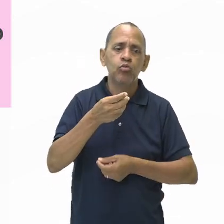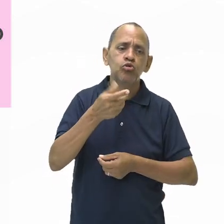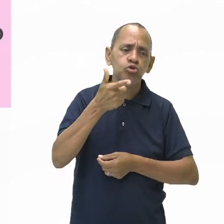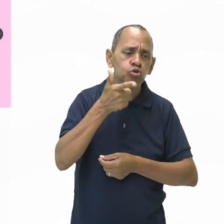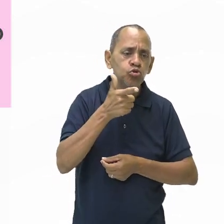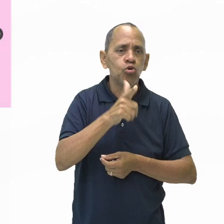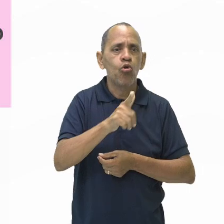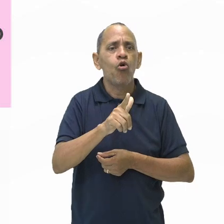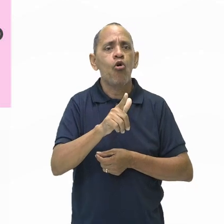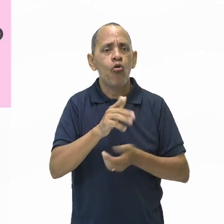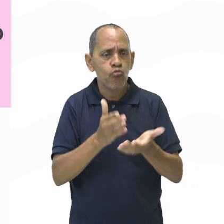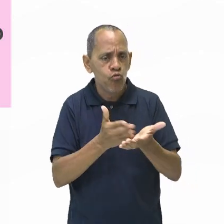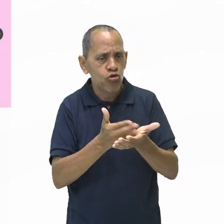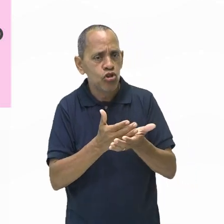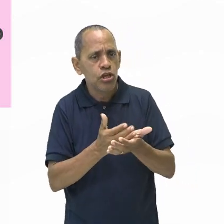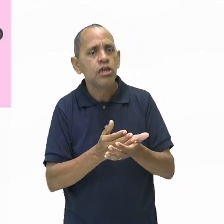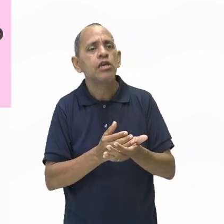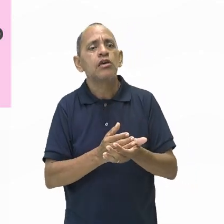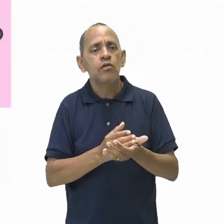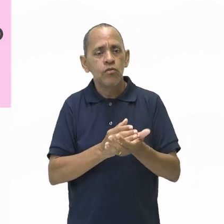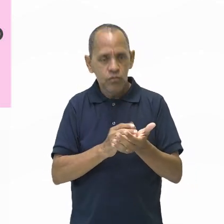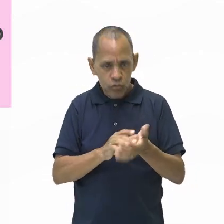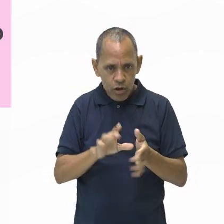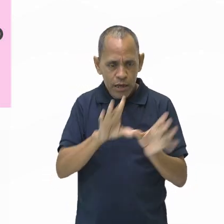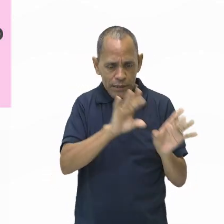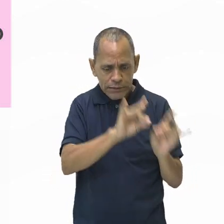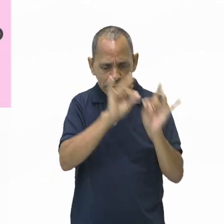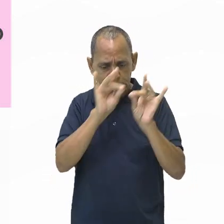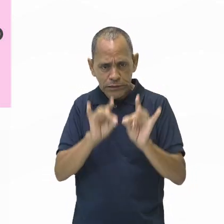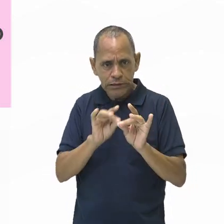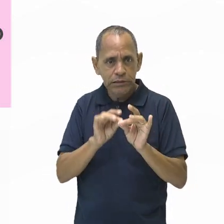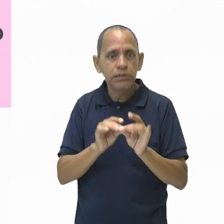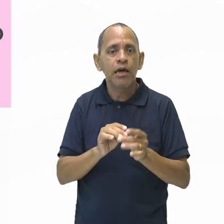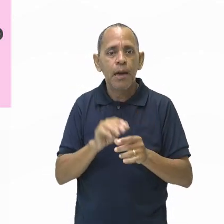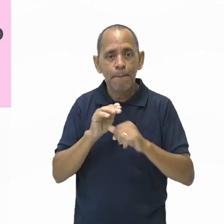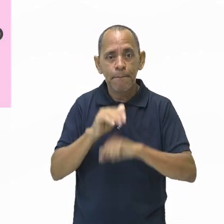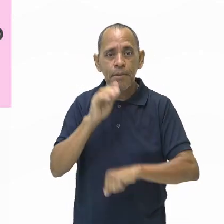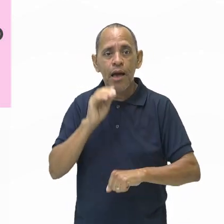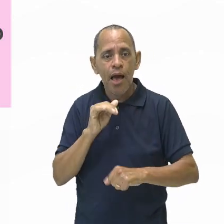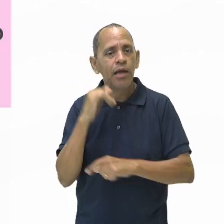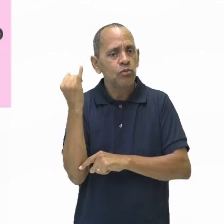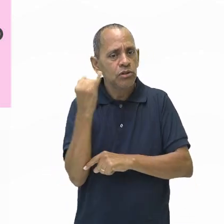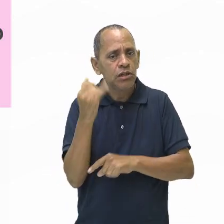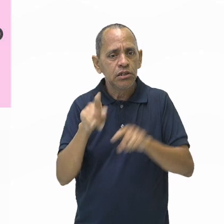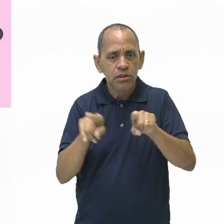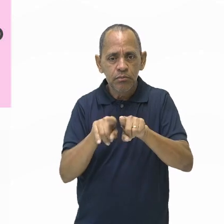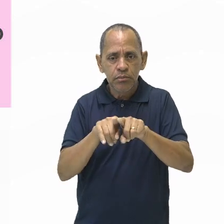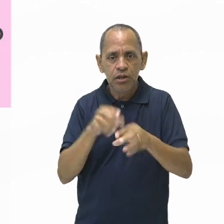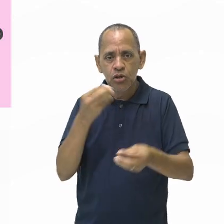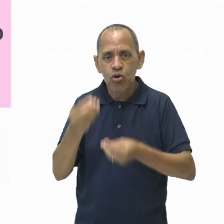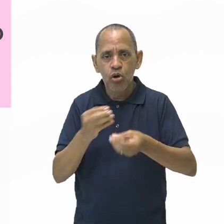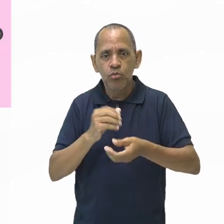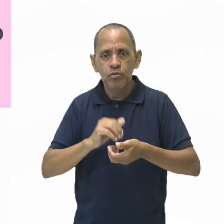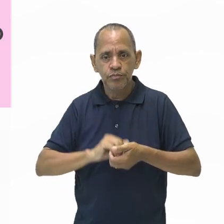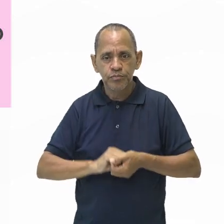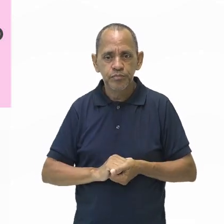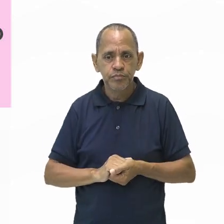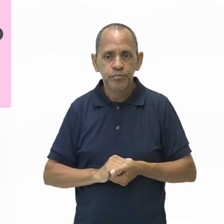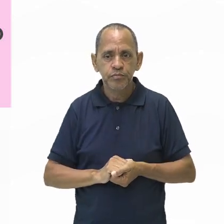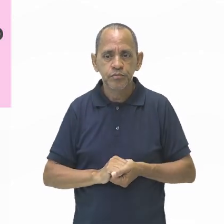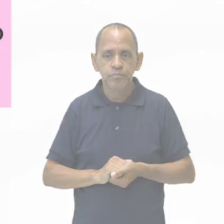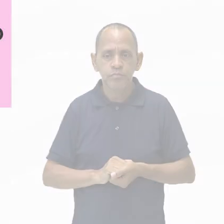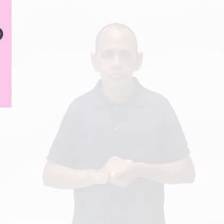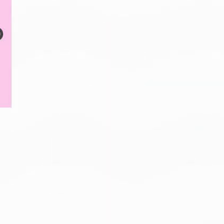livro ali, lê e tira as partes mais importantes. Quando a gente fala, vamos tirar as partes mais importantes, a gente está falando de partes. A partir do momento